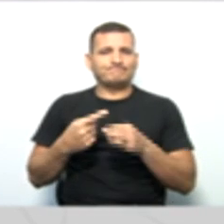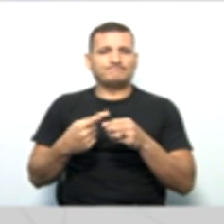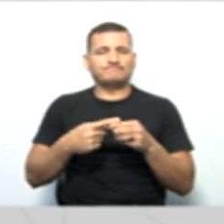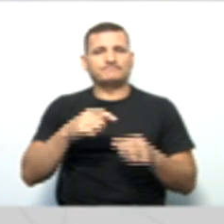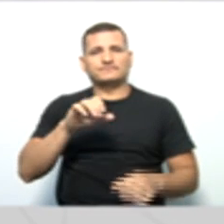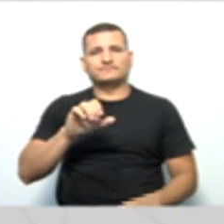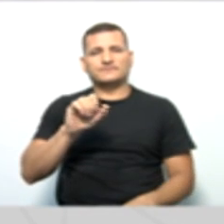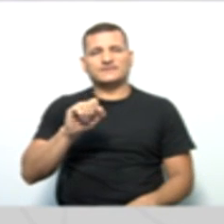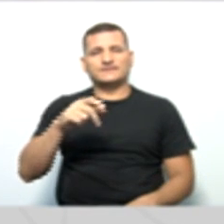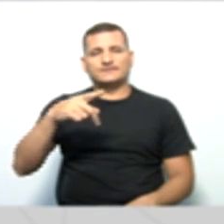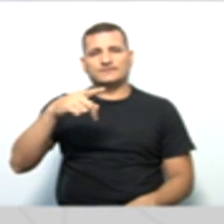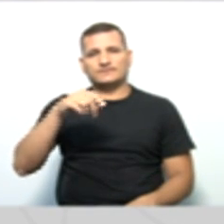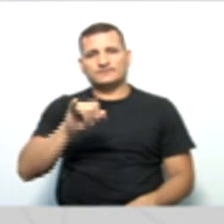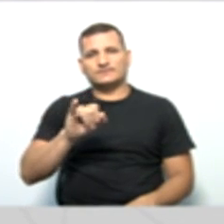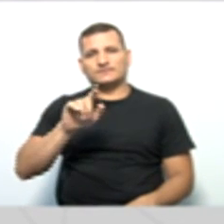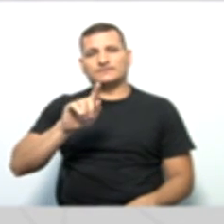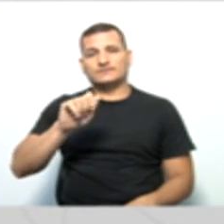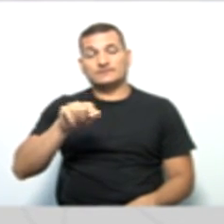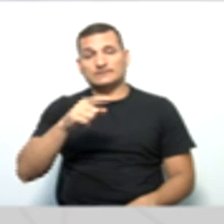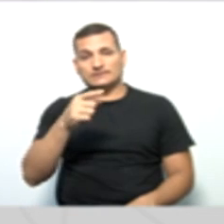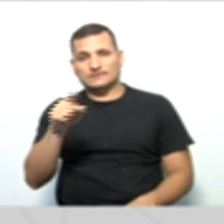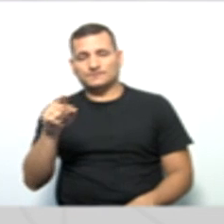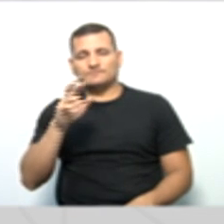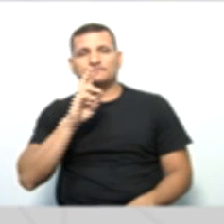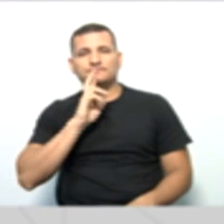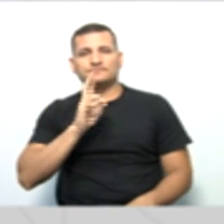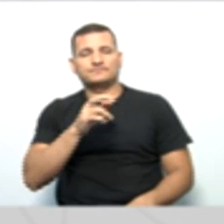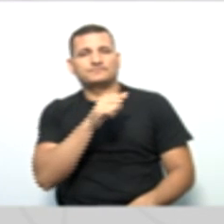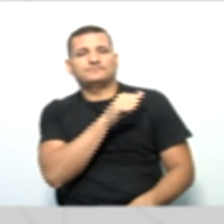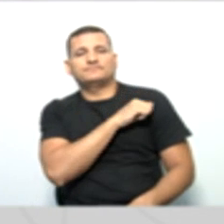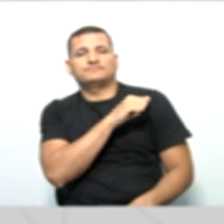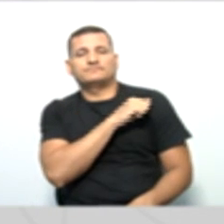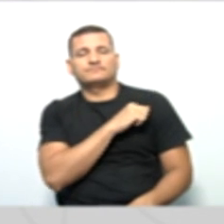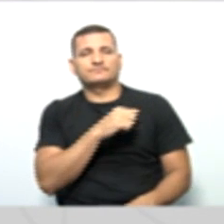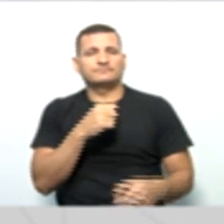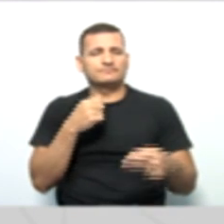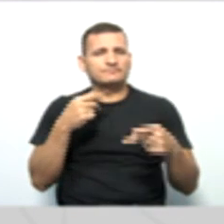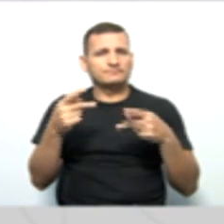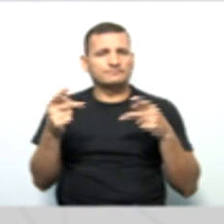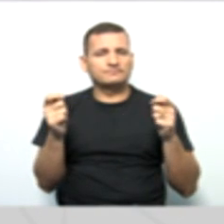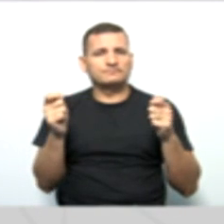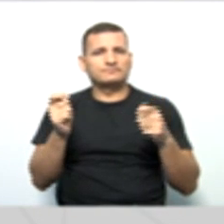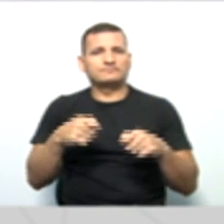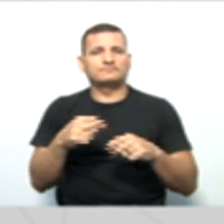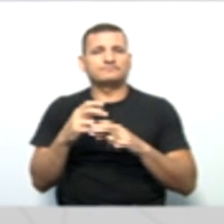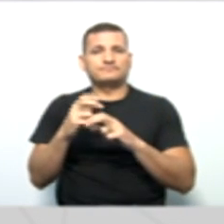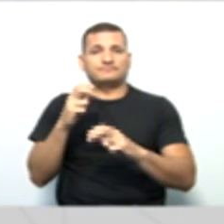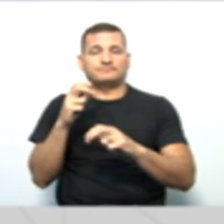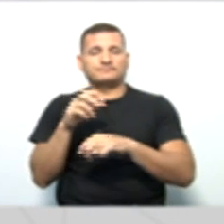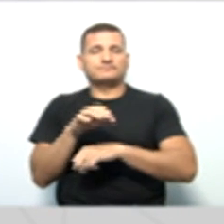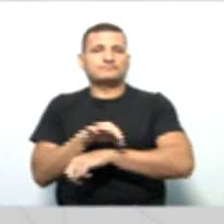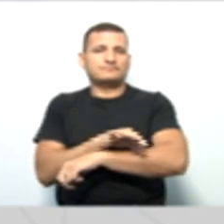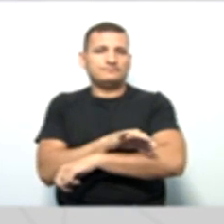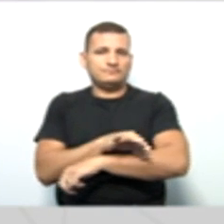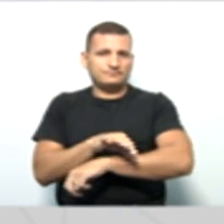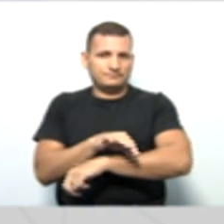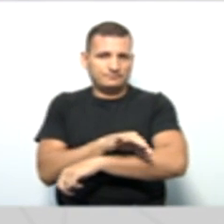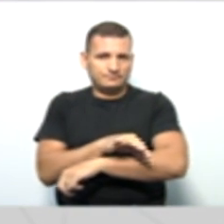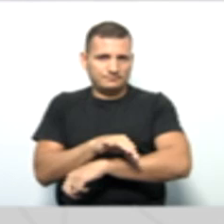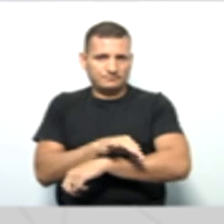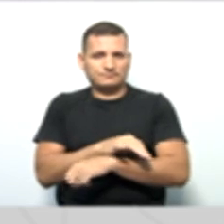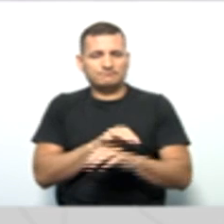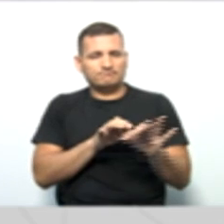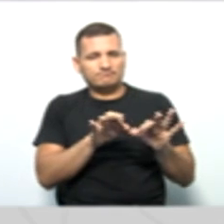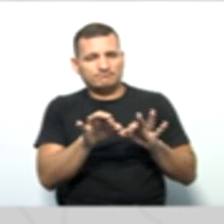a aluna Camila colocou a seguinte resposta: o projeto permite aos engenheiros de software modelarem o